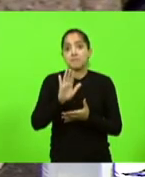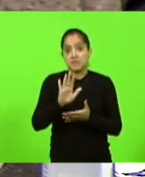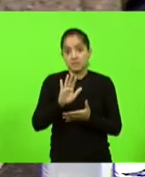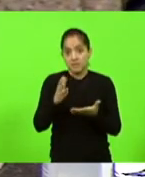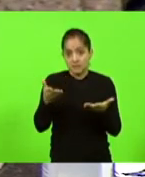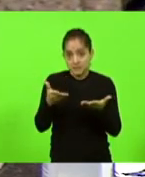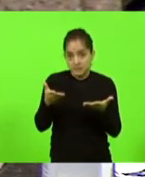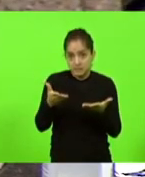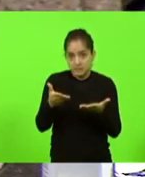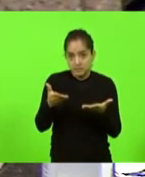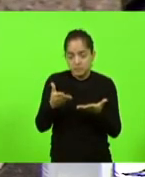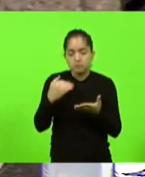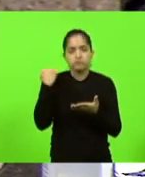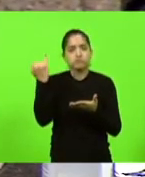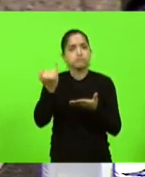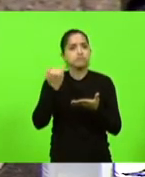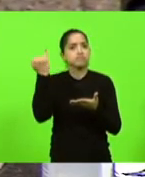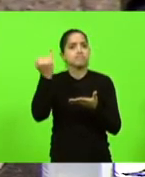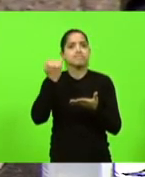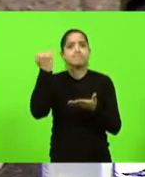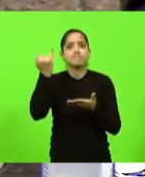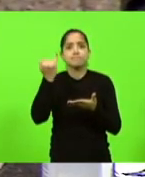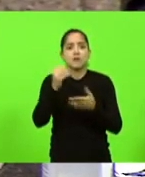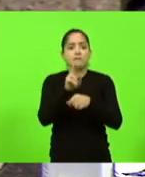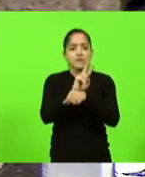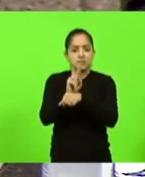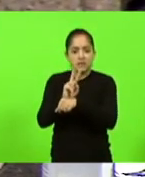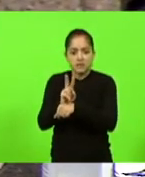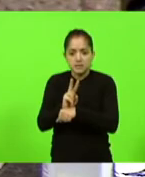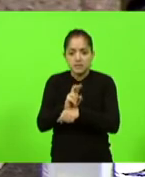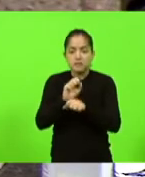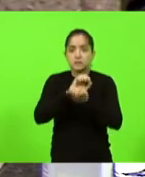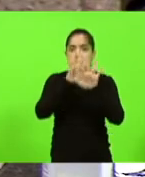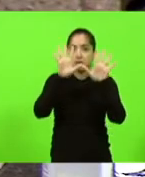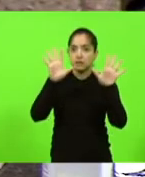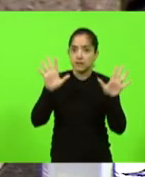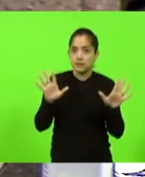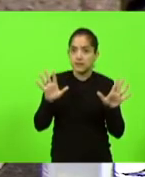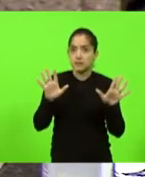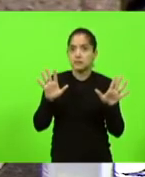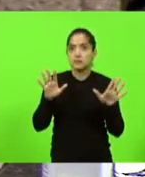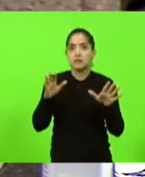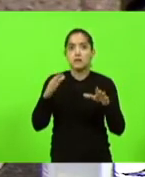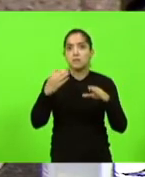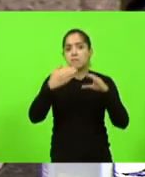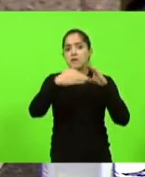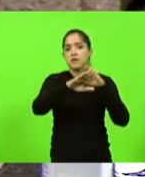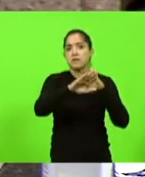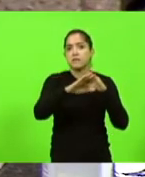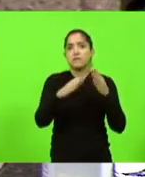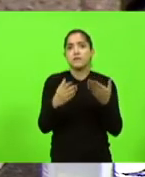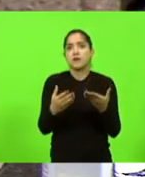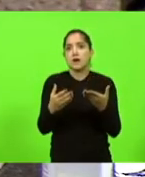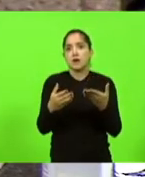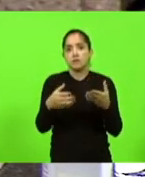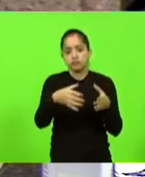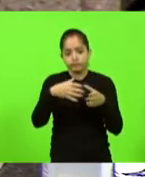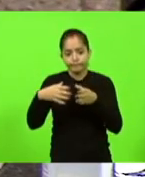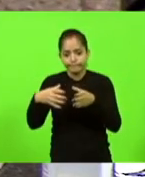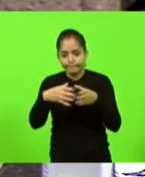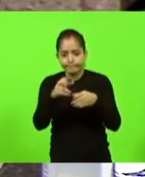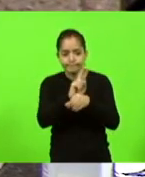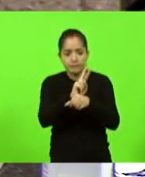de um poste tão importante que se trata de fiscalização e transparência, não poder mandar para esses agentes